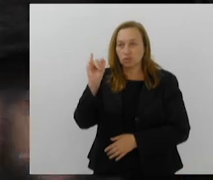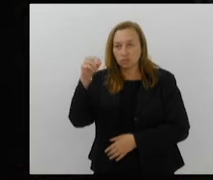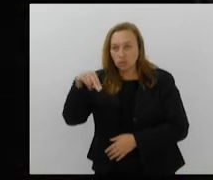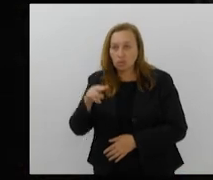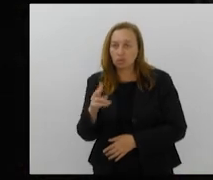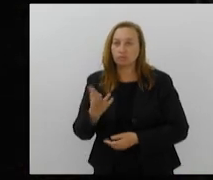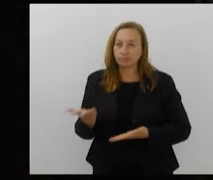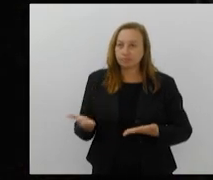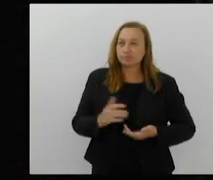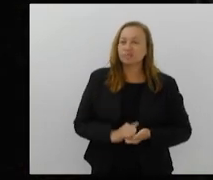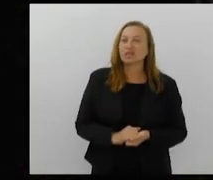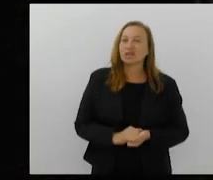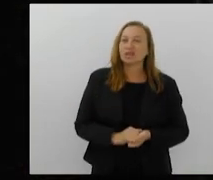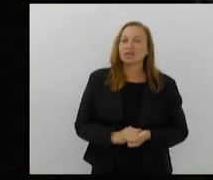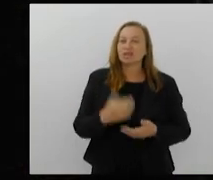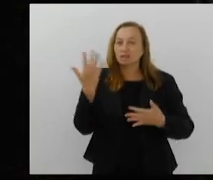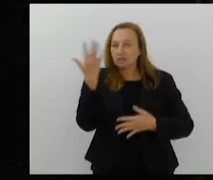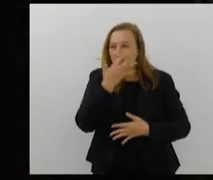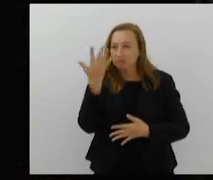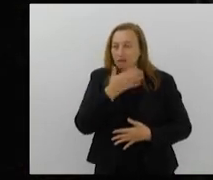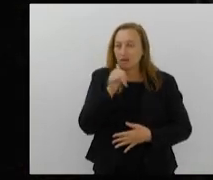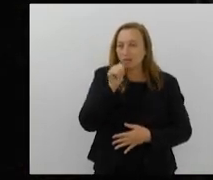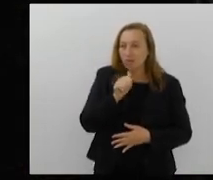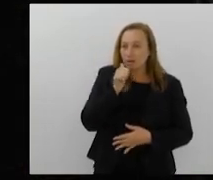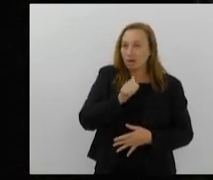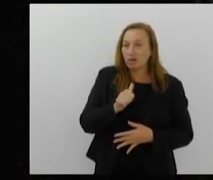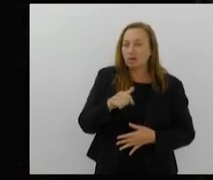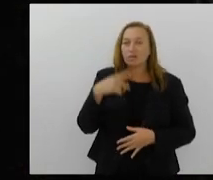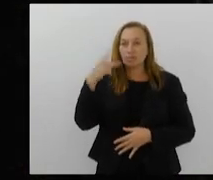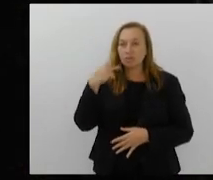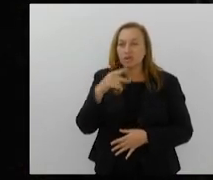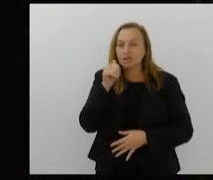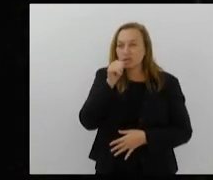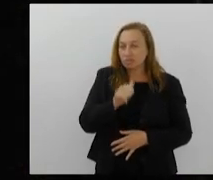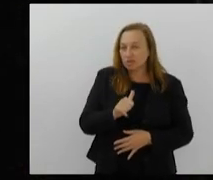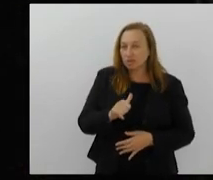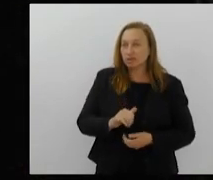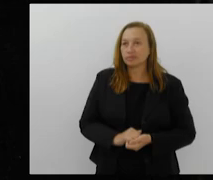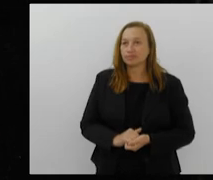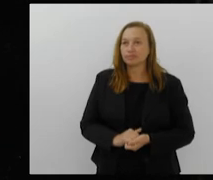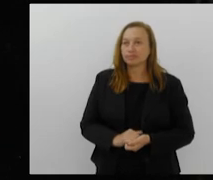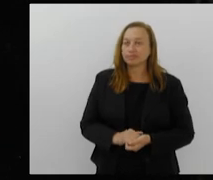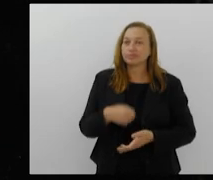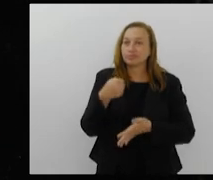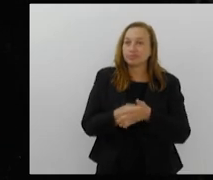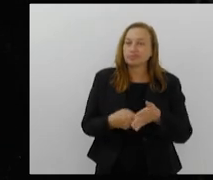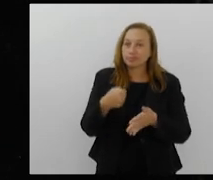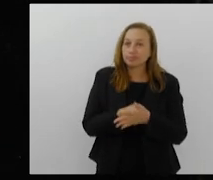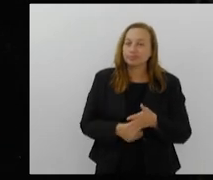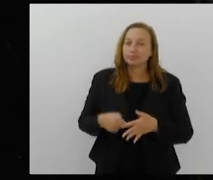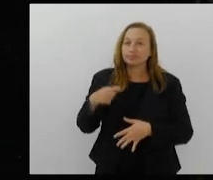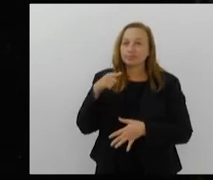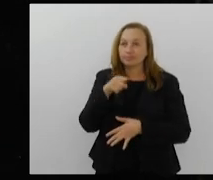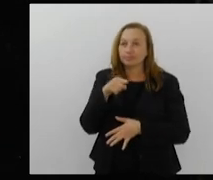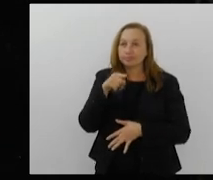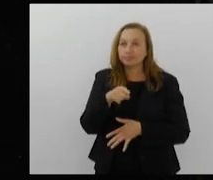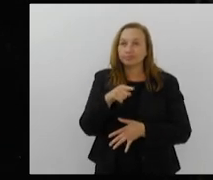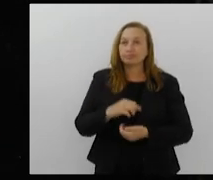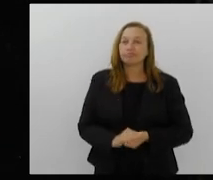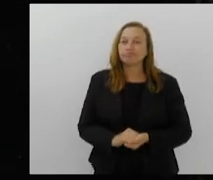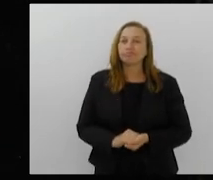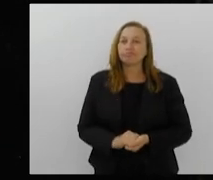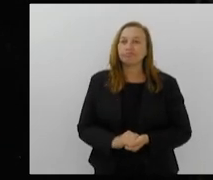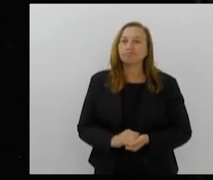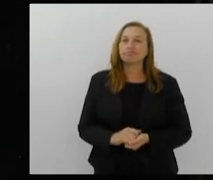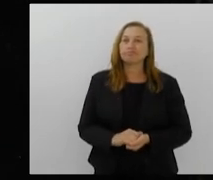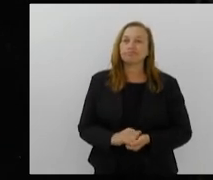inviabilizar as mulheres também enquanto sujeitas políticas que são. A reivindicação ali, inclusive, é para que elas